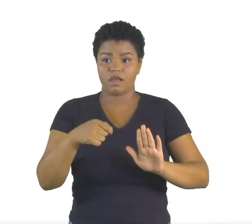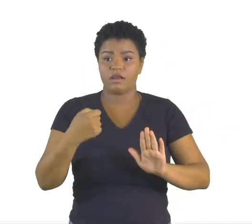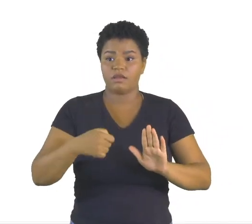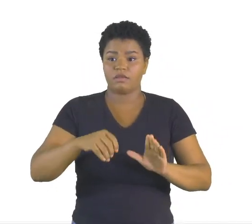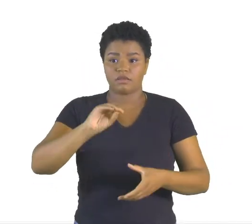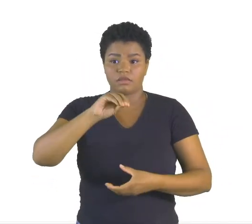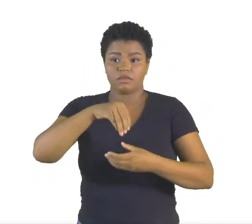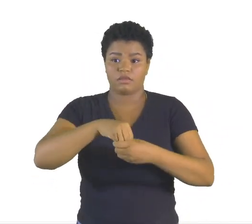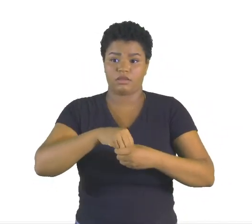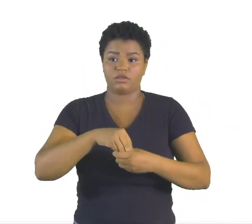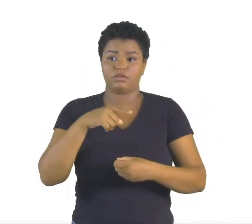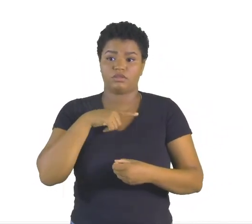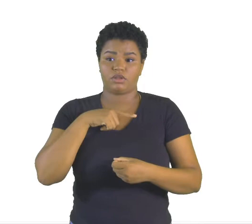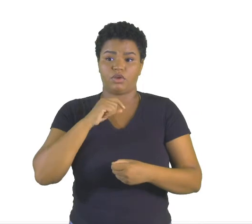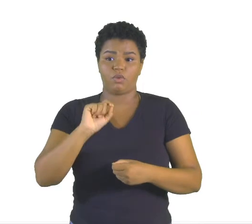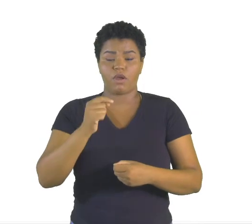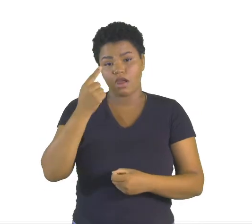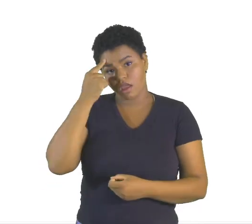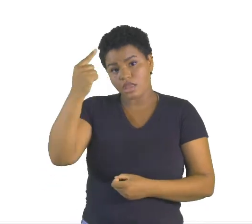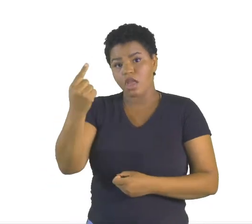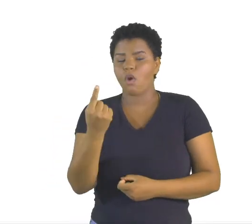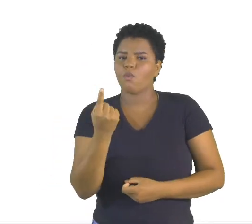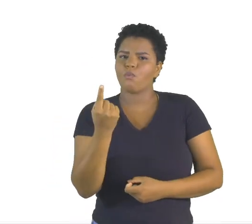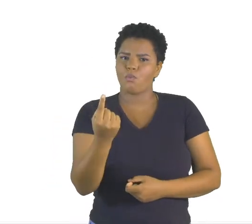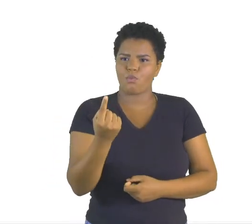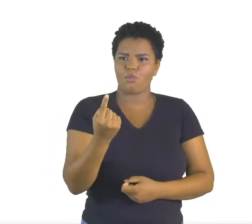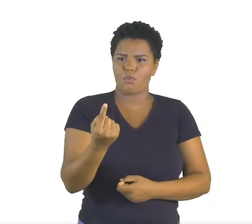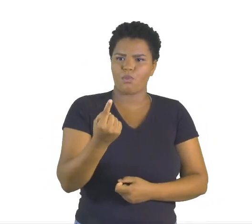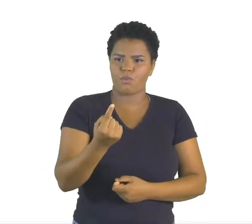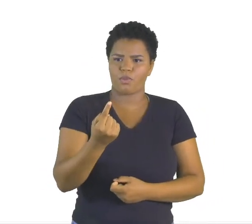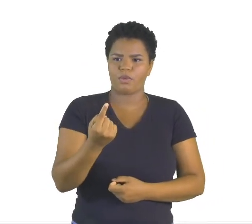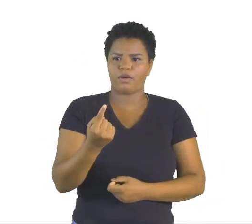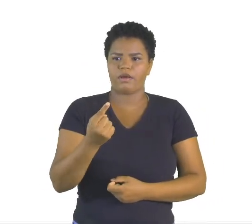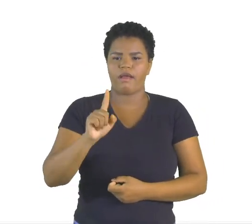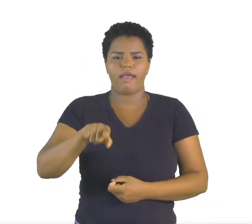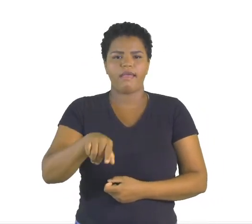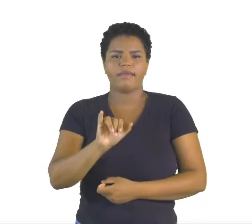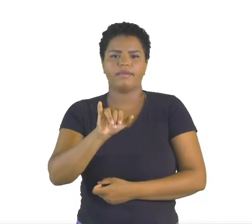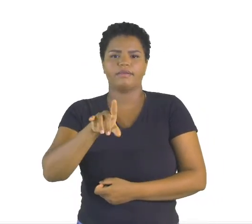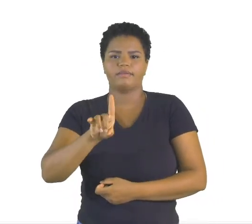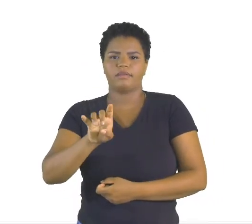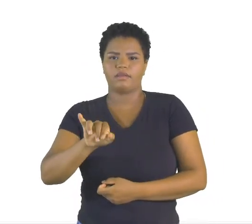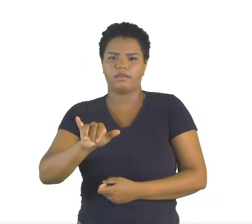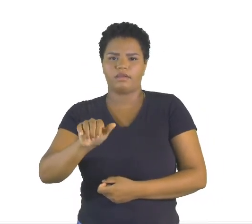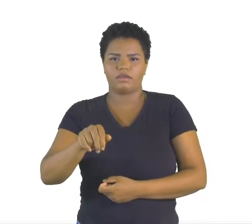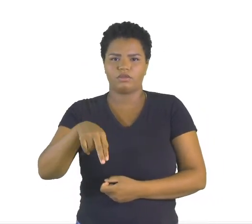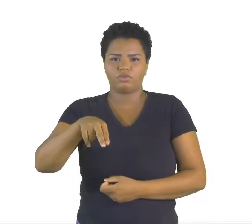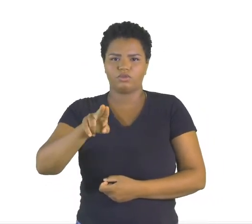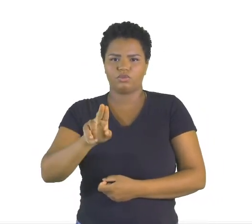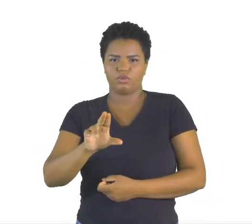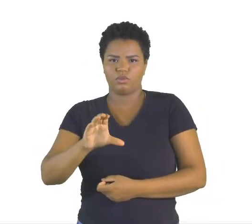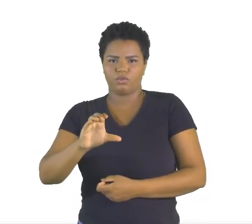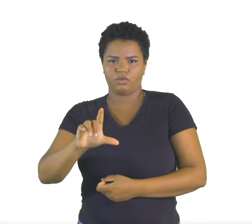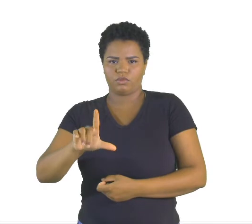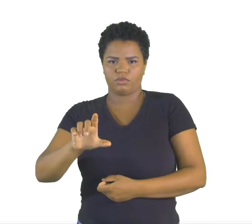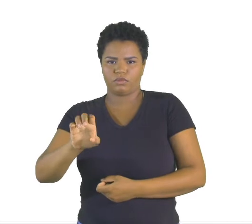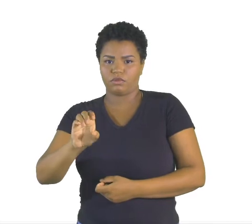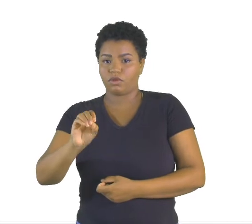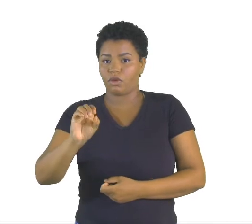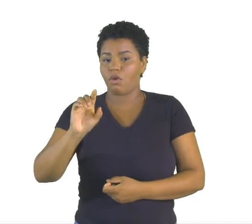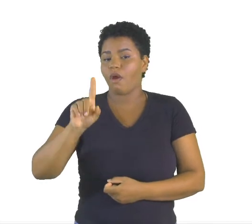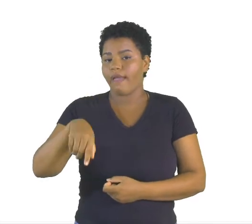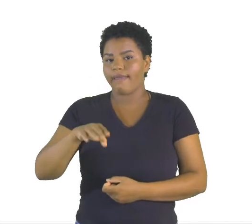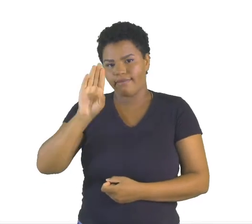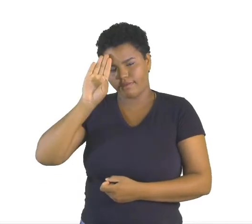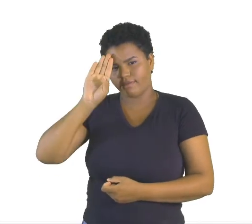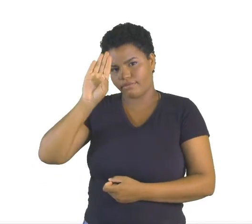de apenas uma ideia, que foi o que a gente chama de ideia núcleo, né? Essa ideia núcleo, que é a ideia principal, também é